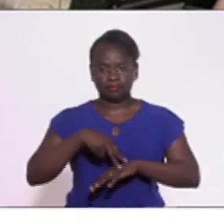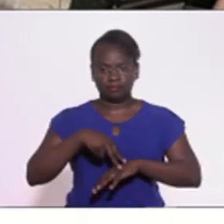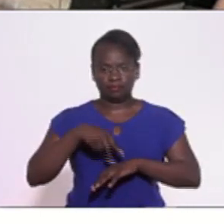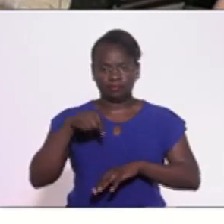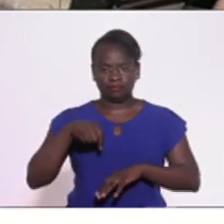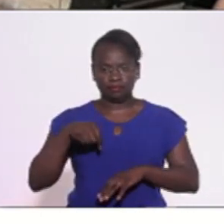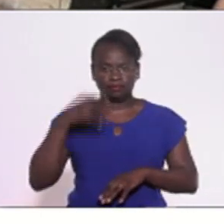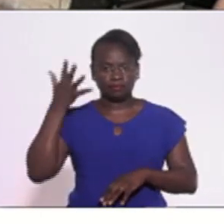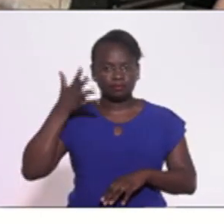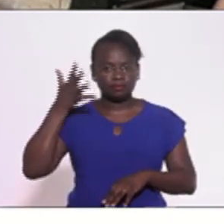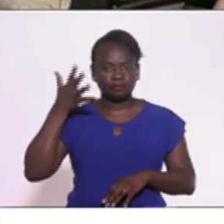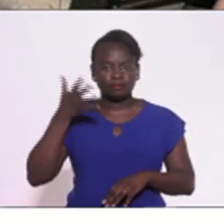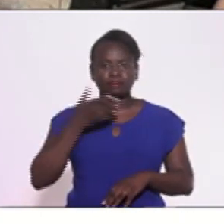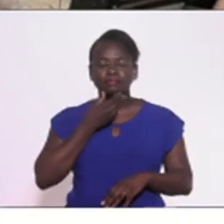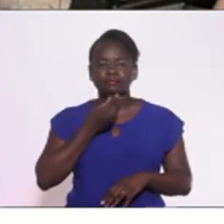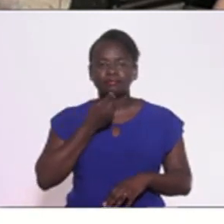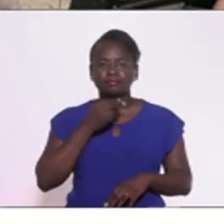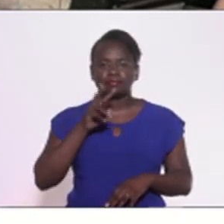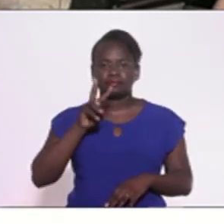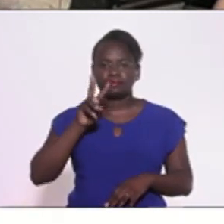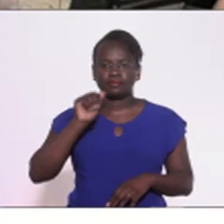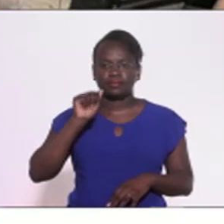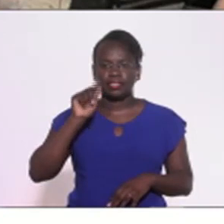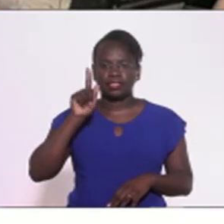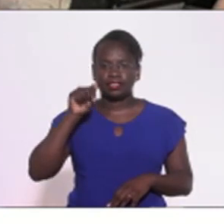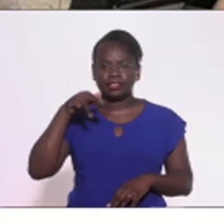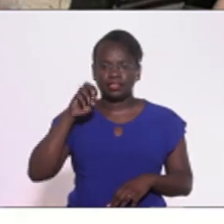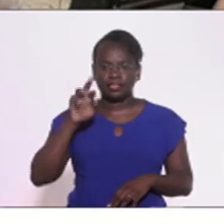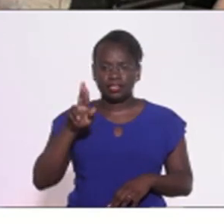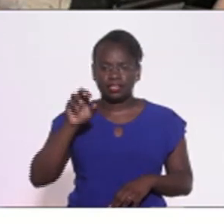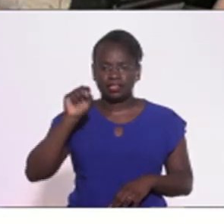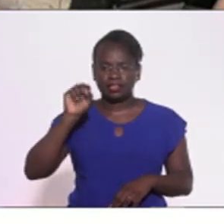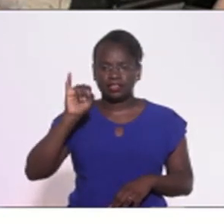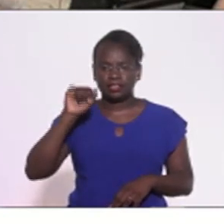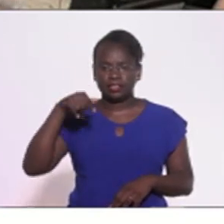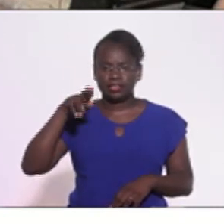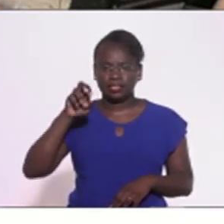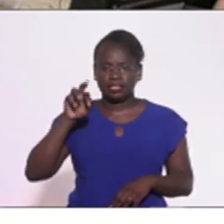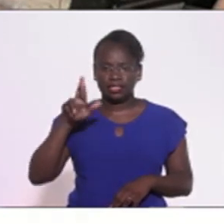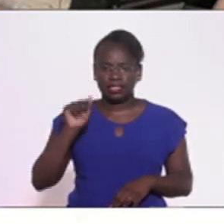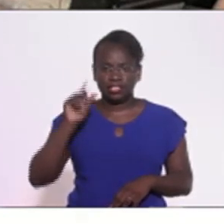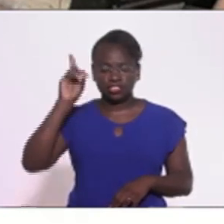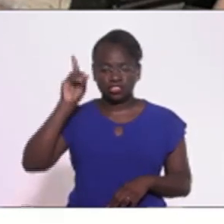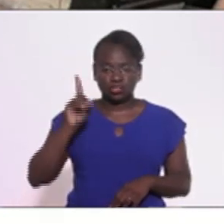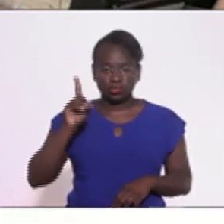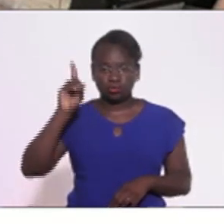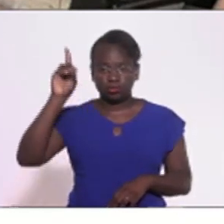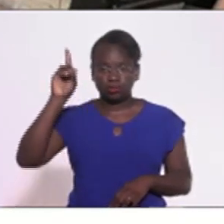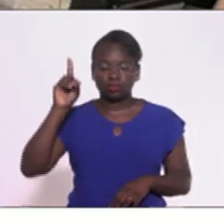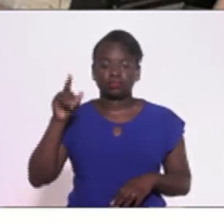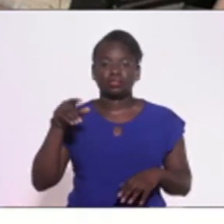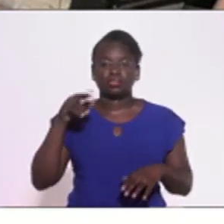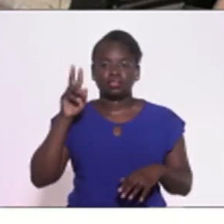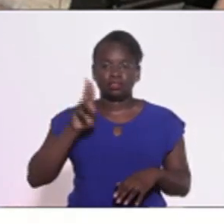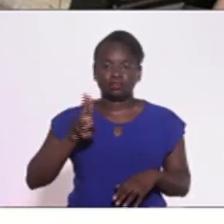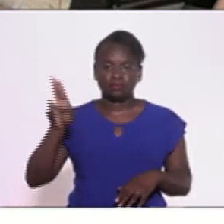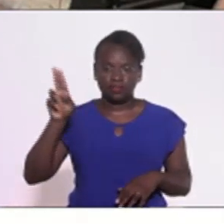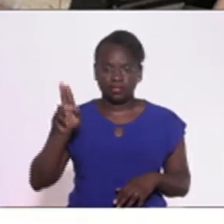tribuna o senhor Wagner Siqueira, diretor-geral da Universidade Corporativa do